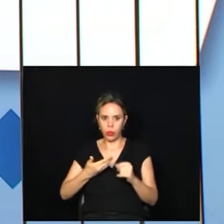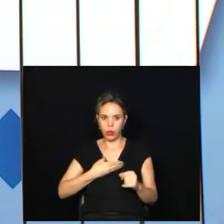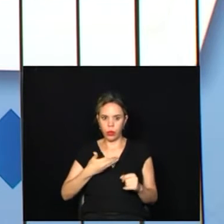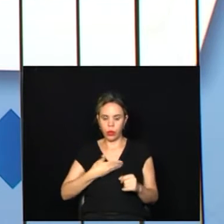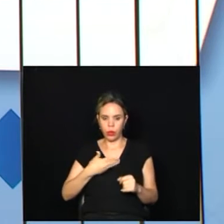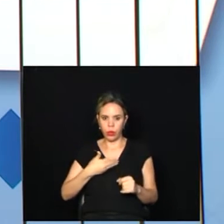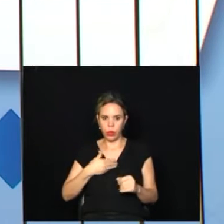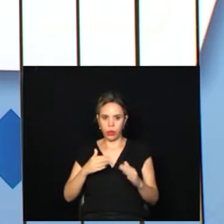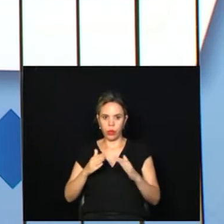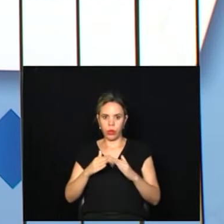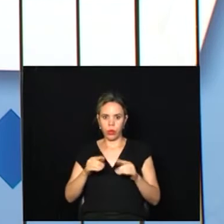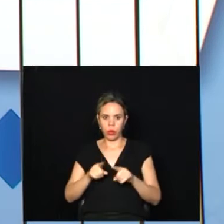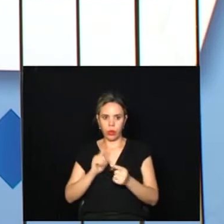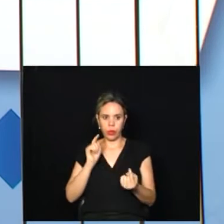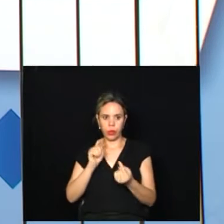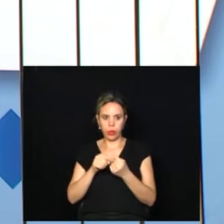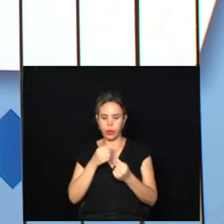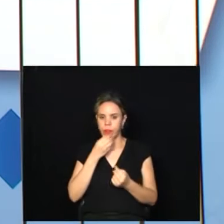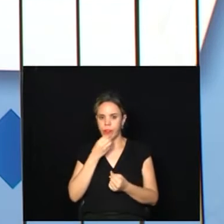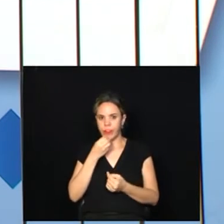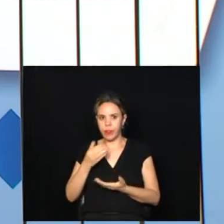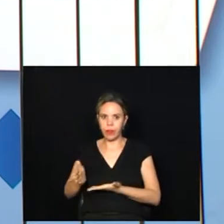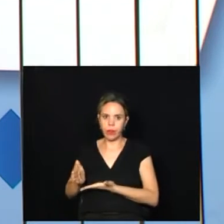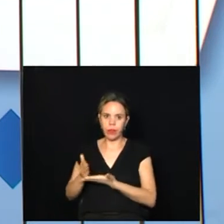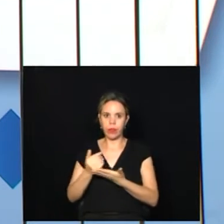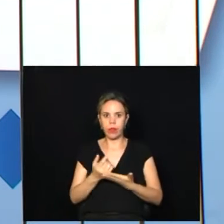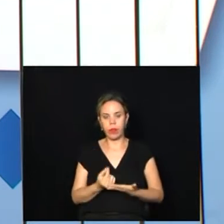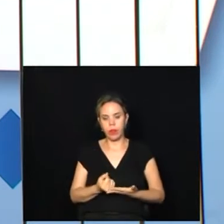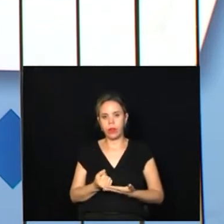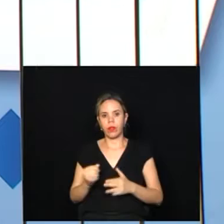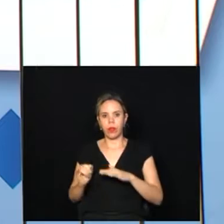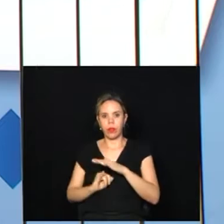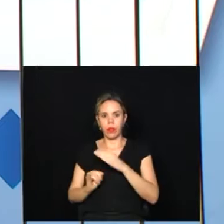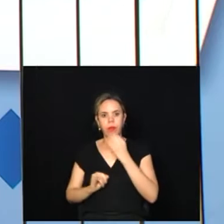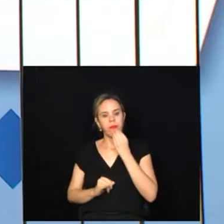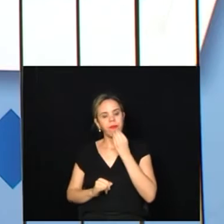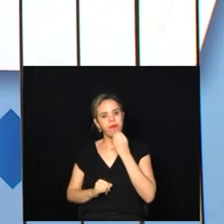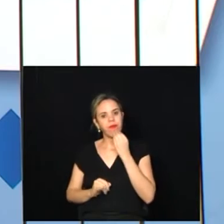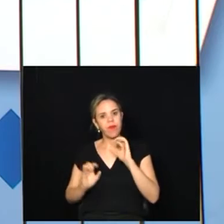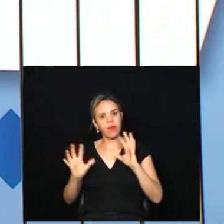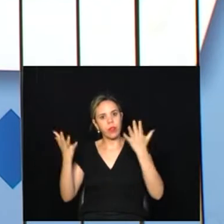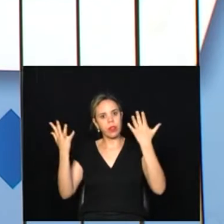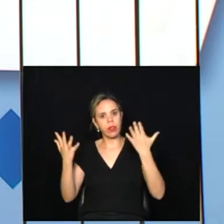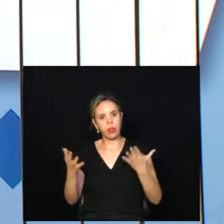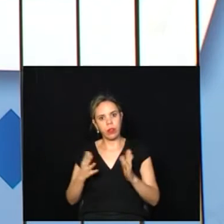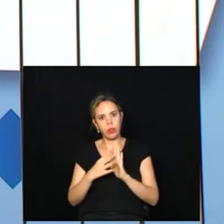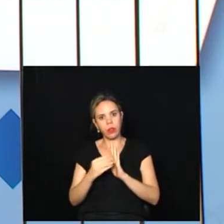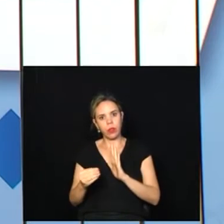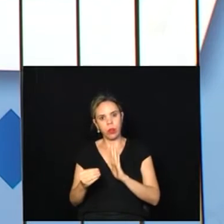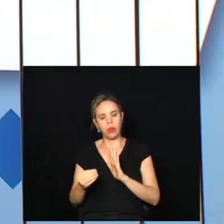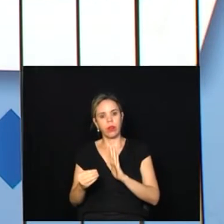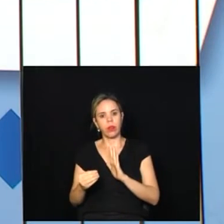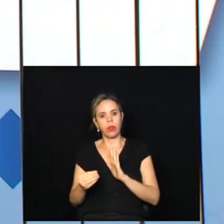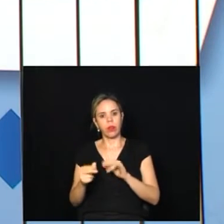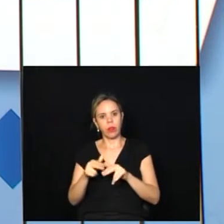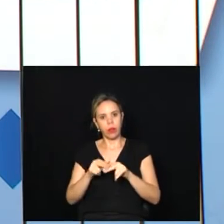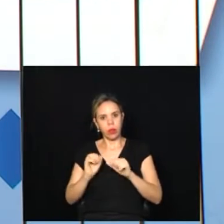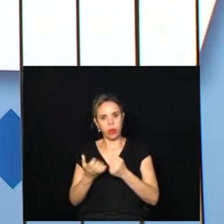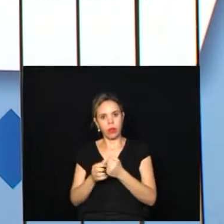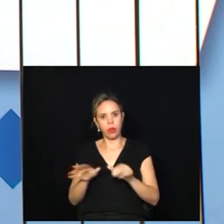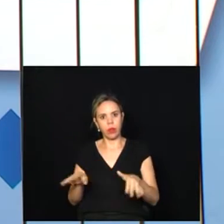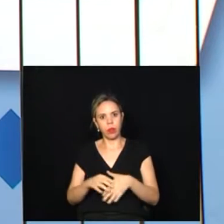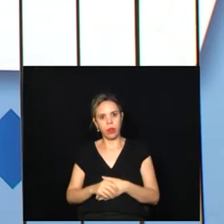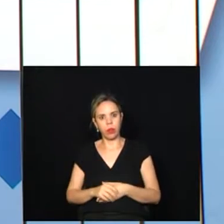CRAMI em casa, com o objetivo de arrecadar recursos para a instituição. O evento é no modelo drive-thru devido à